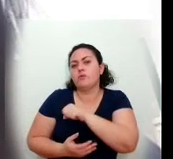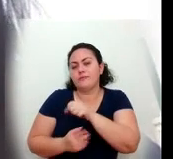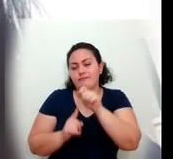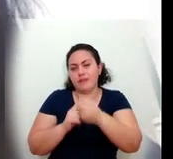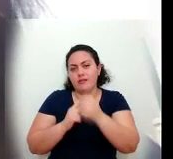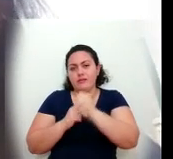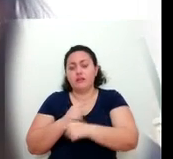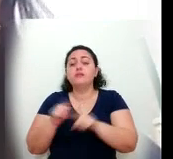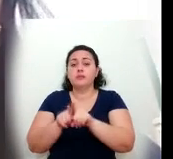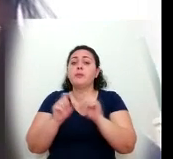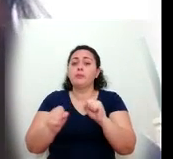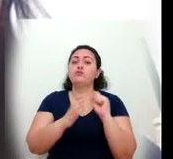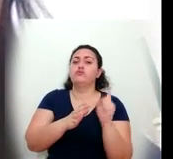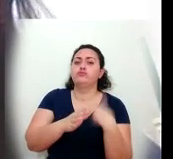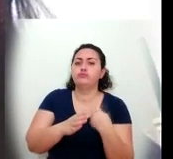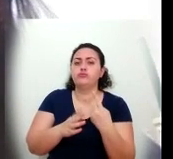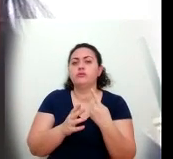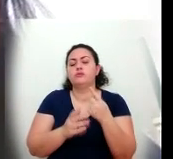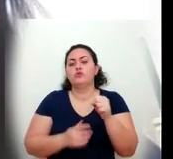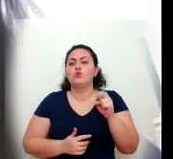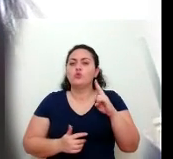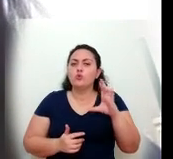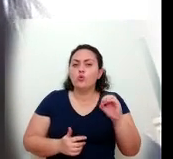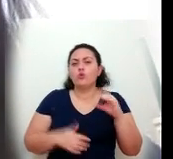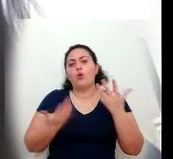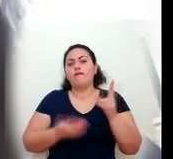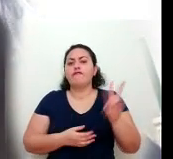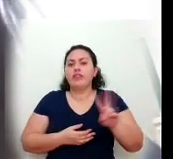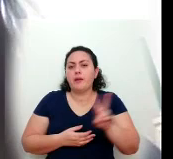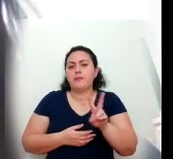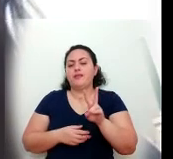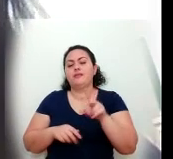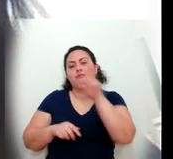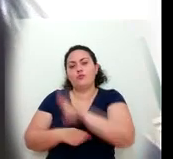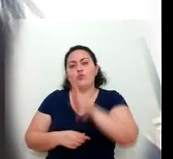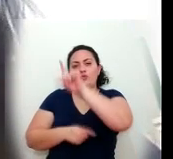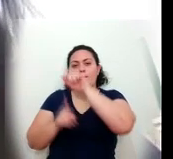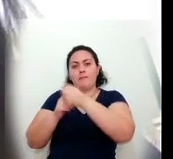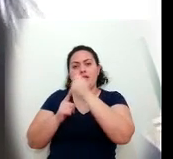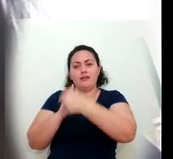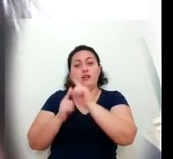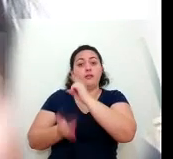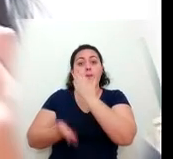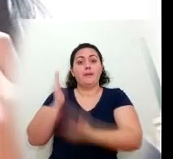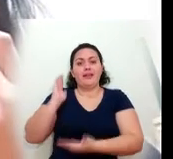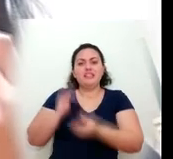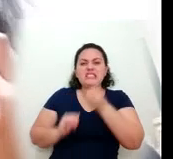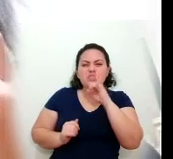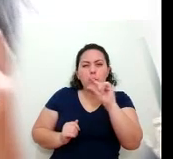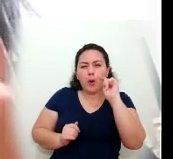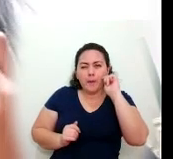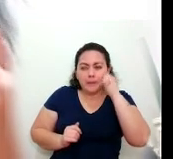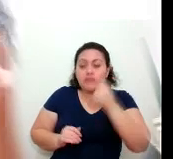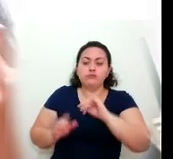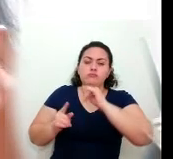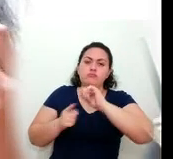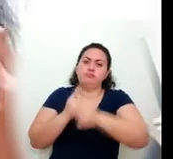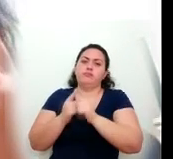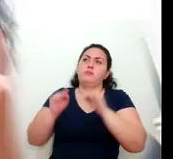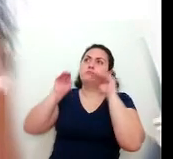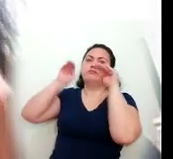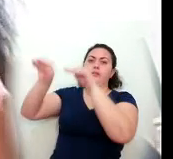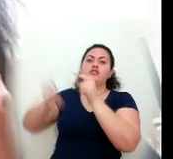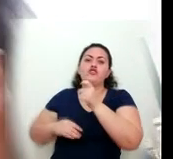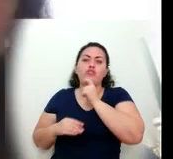de banana. E também pode utilizar para bater, né? Fazer sucos, né? Vitaminas com a banana. Então, para não perder o alimento